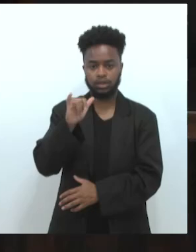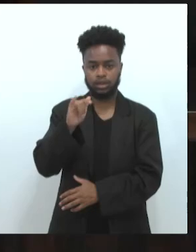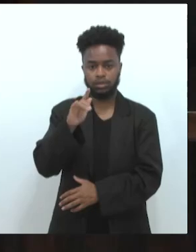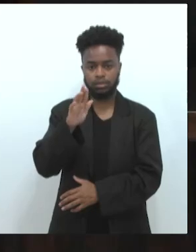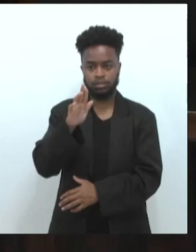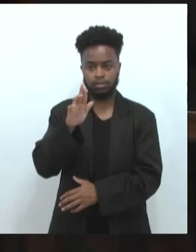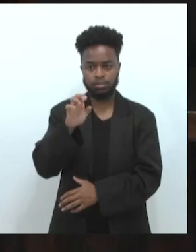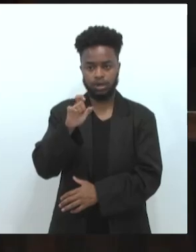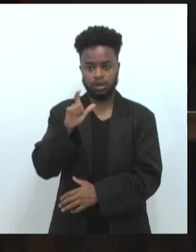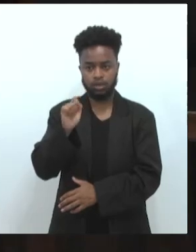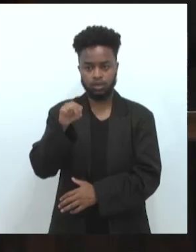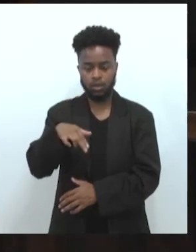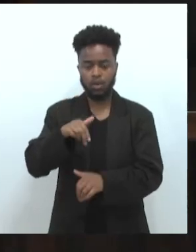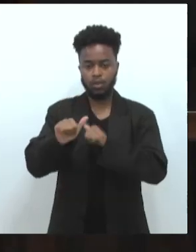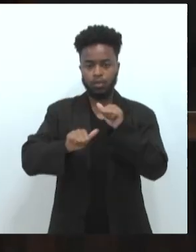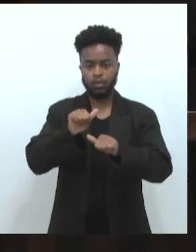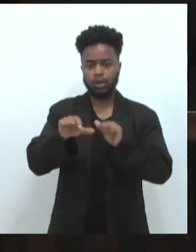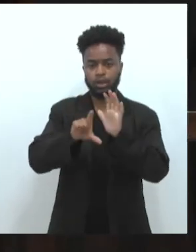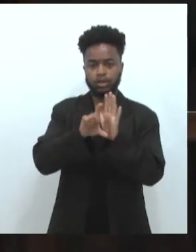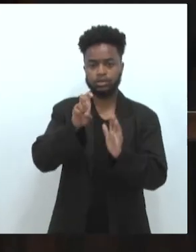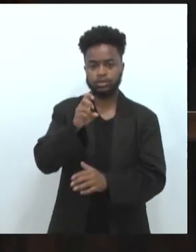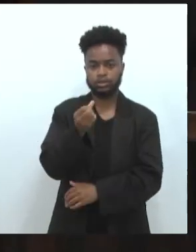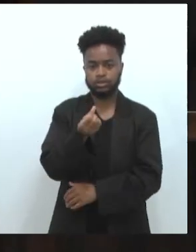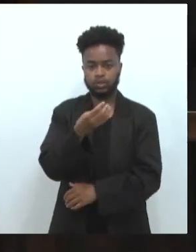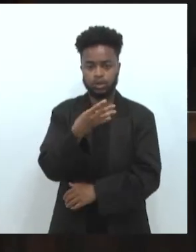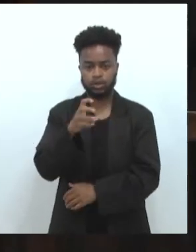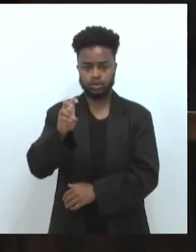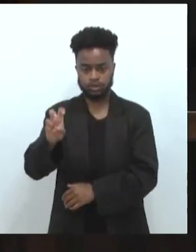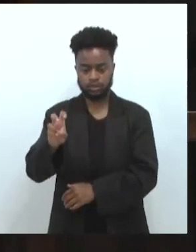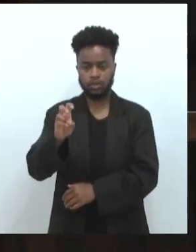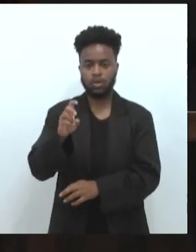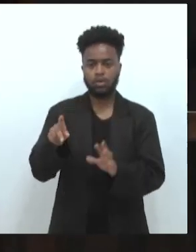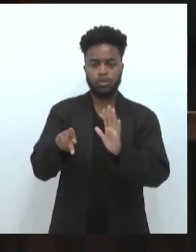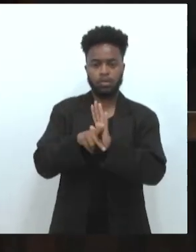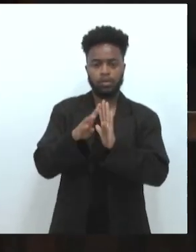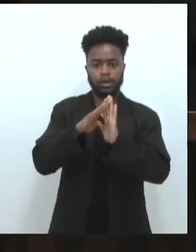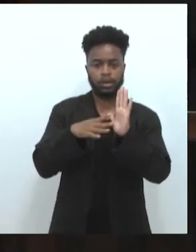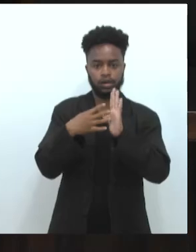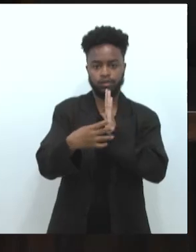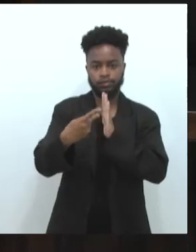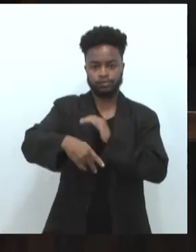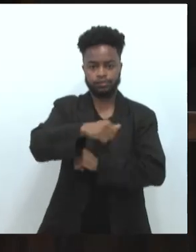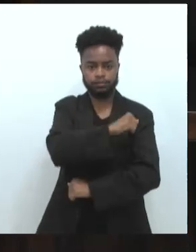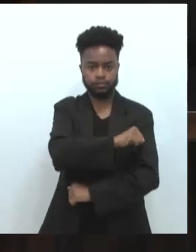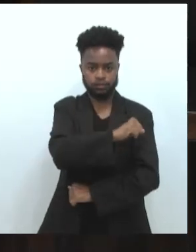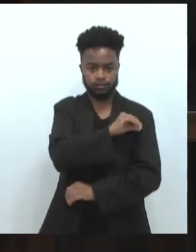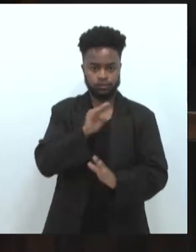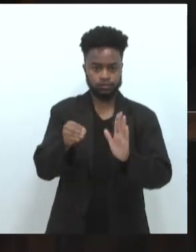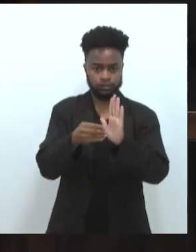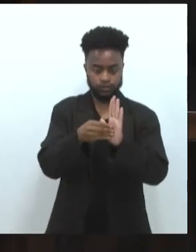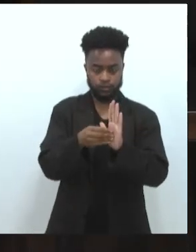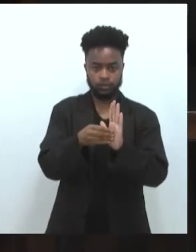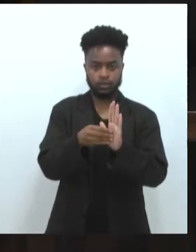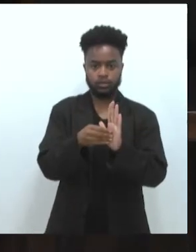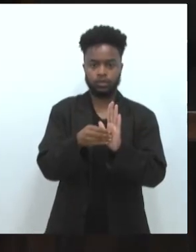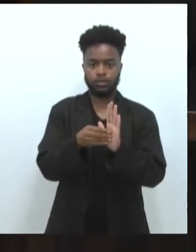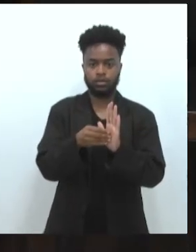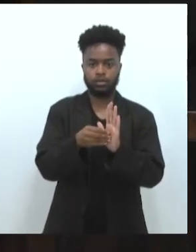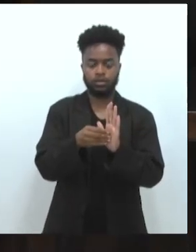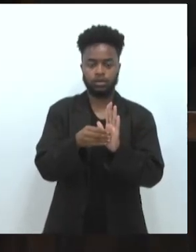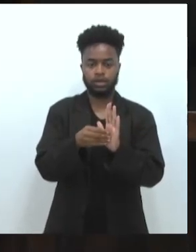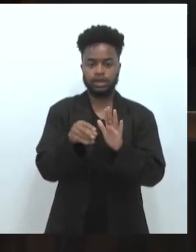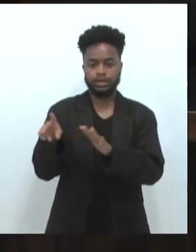lei 5.645, de 6 de janeiro de 2010, incluindo no calendário oficial do Estado do Rio de Janeiro,